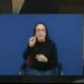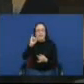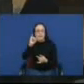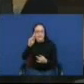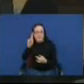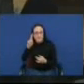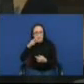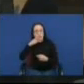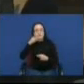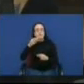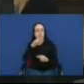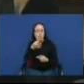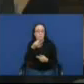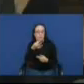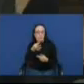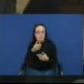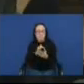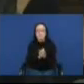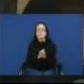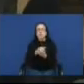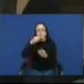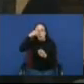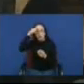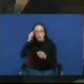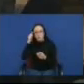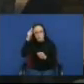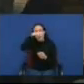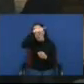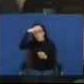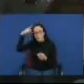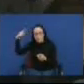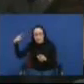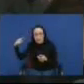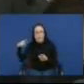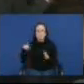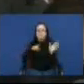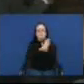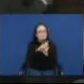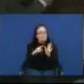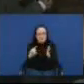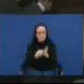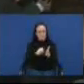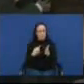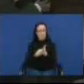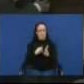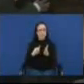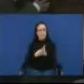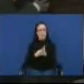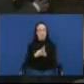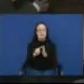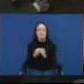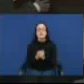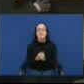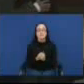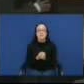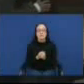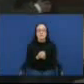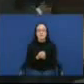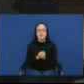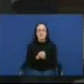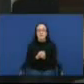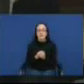Érica, o vereador Wilson, a vereadora Mayra, todos me abordaram falando da importância do pronunciamento da senhora Nair Faco